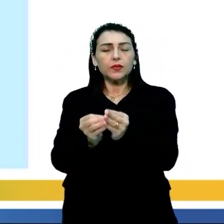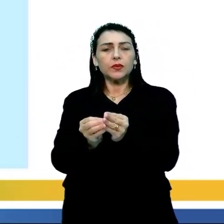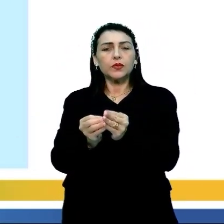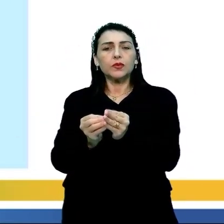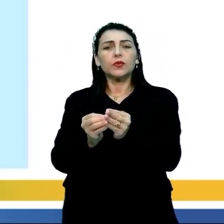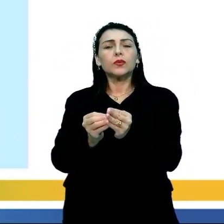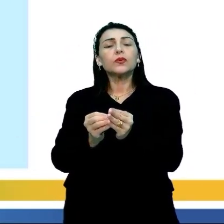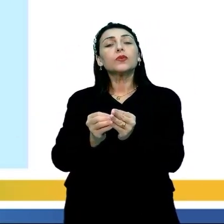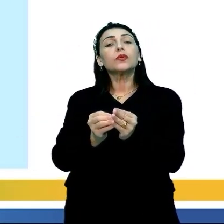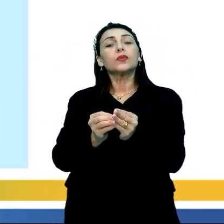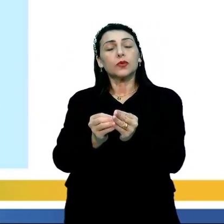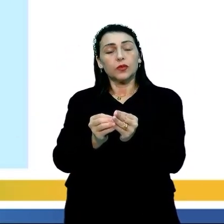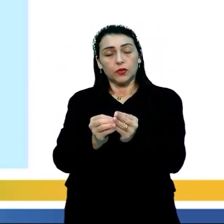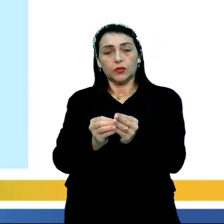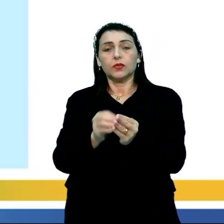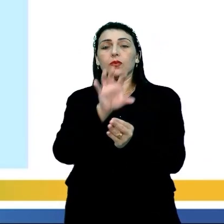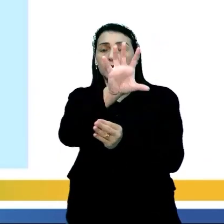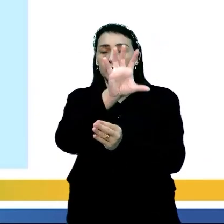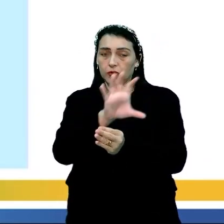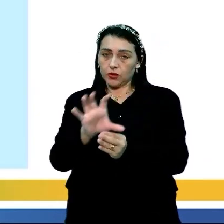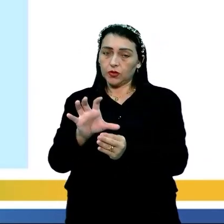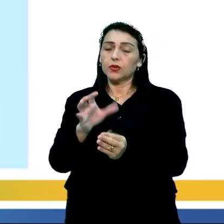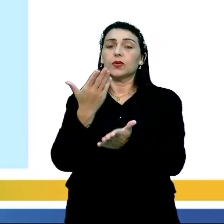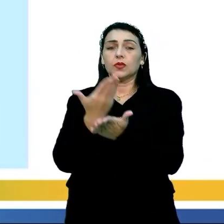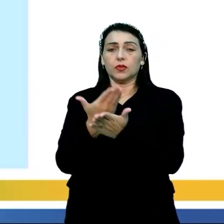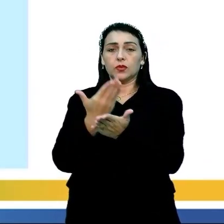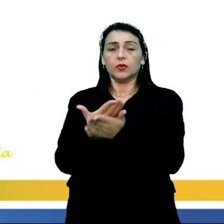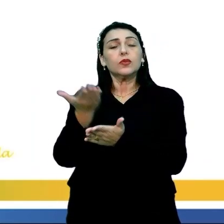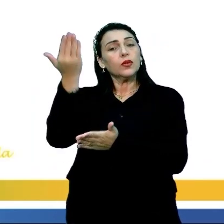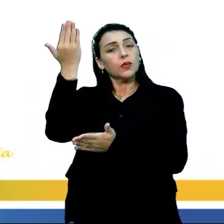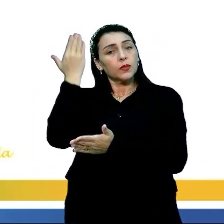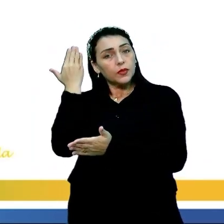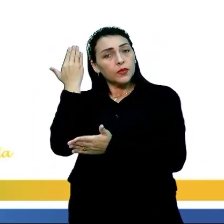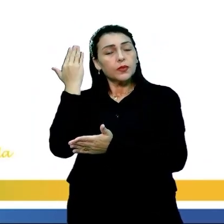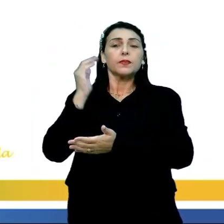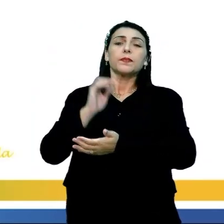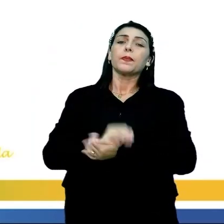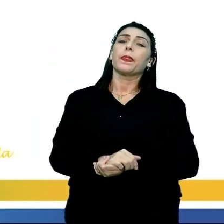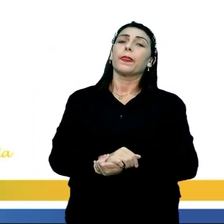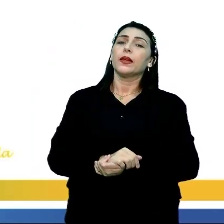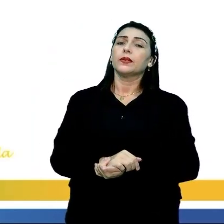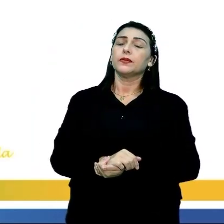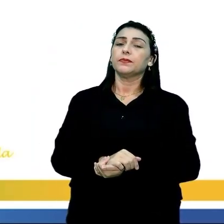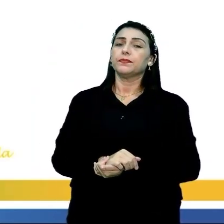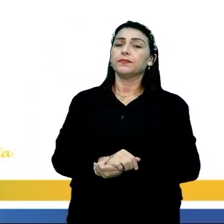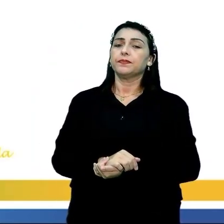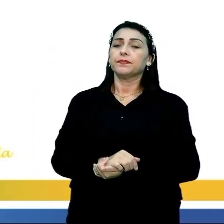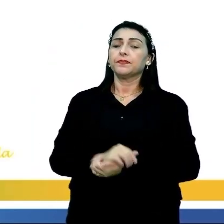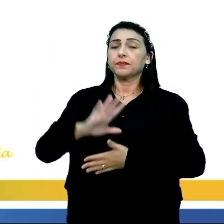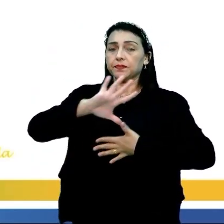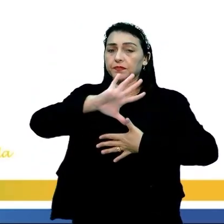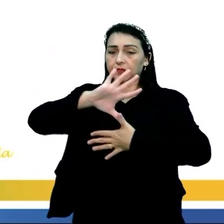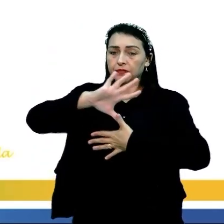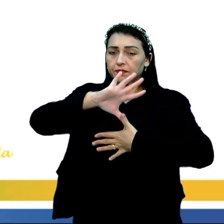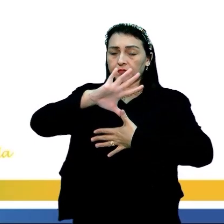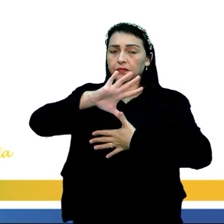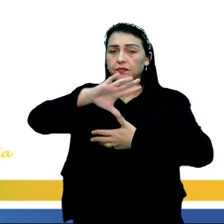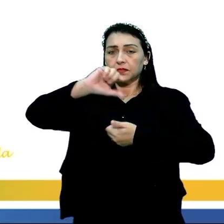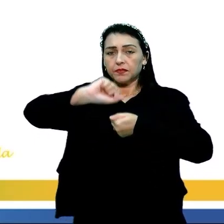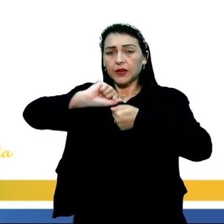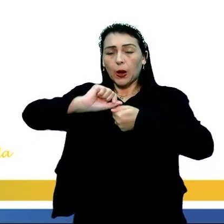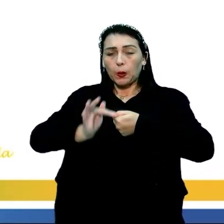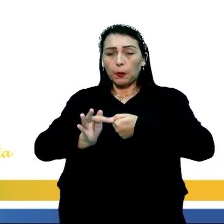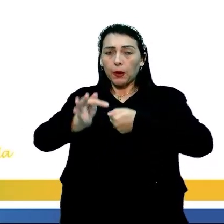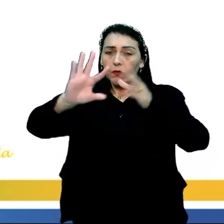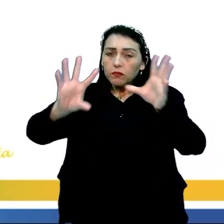dos domínios morfoclimáticos que a gente estudou na aula anterior. Vamos, então, pegar aqui esse mapa para fazer um